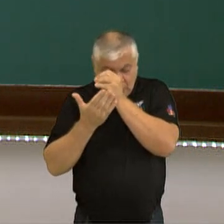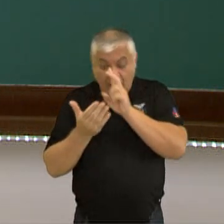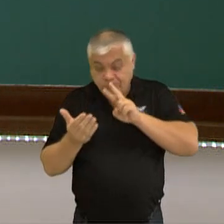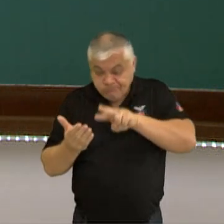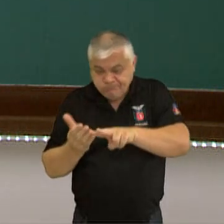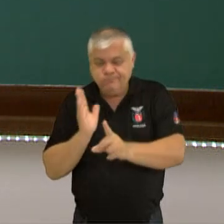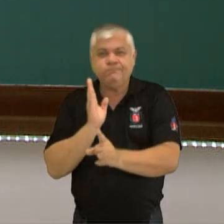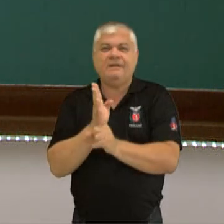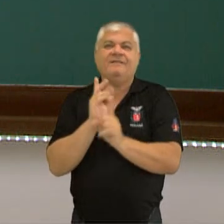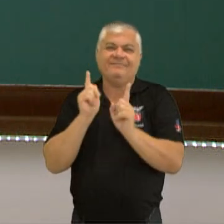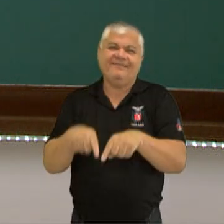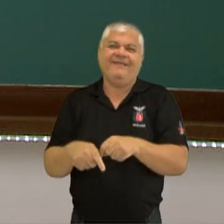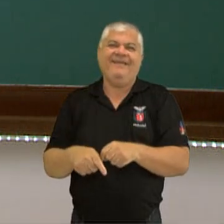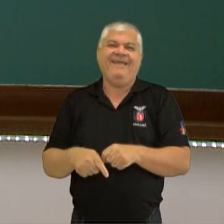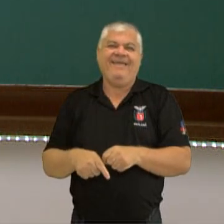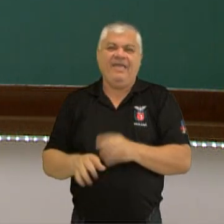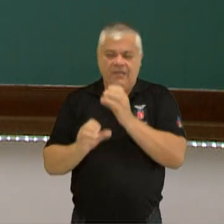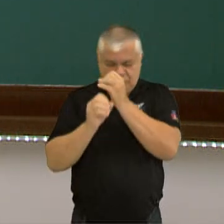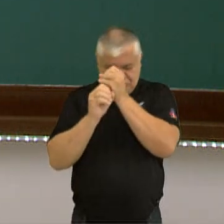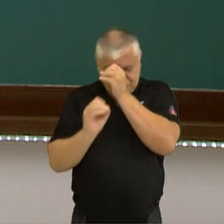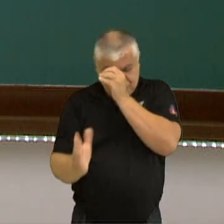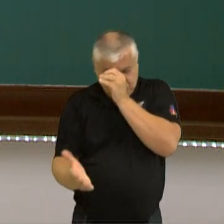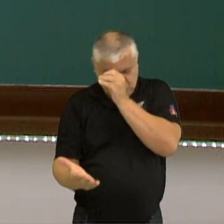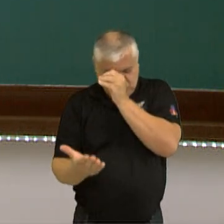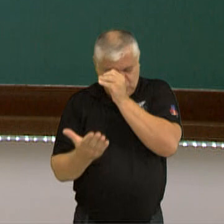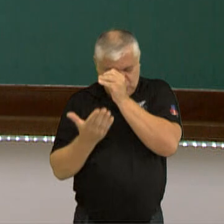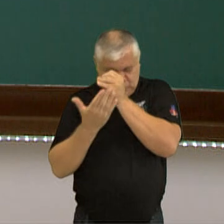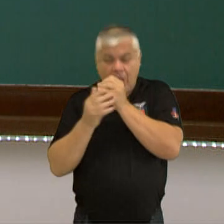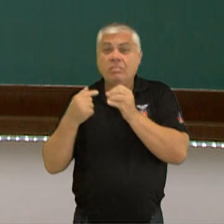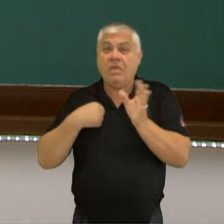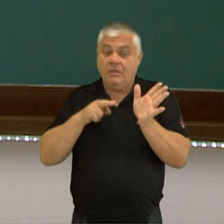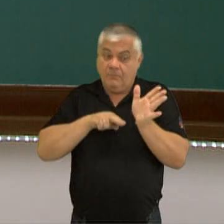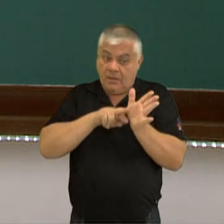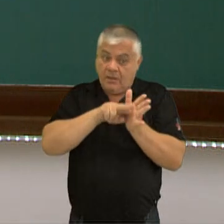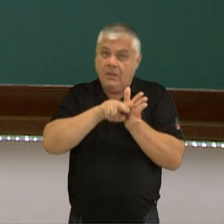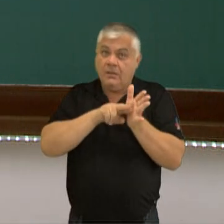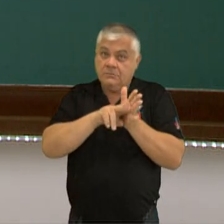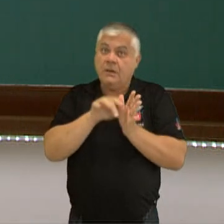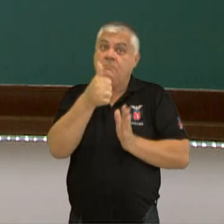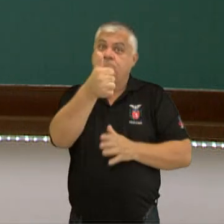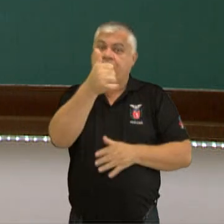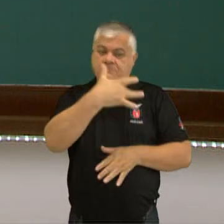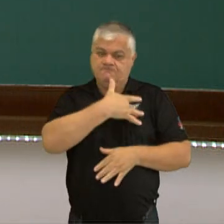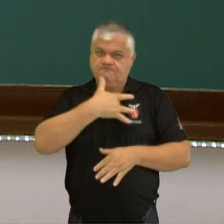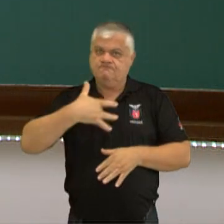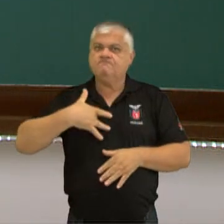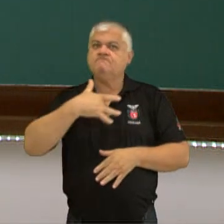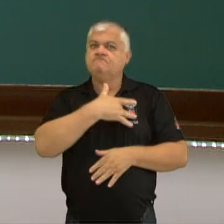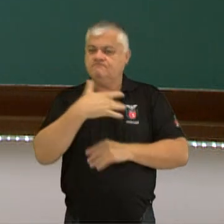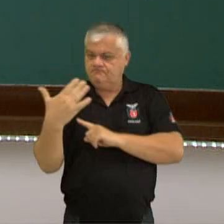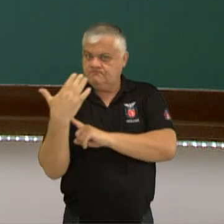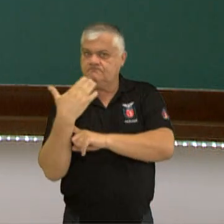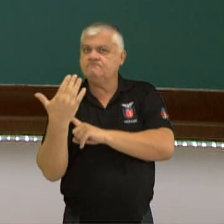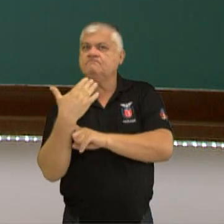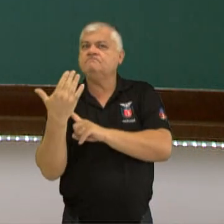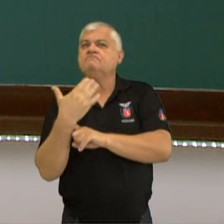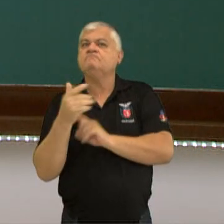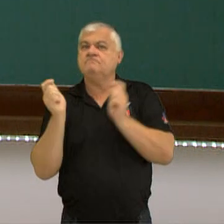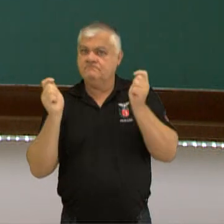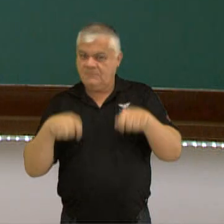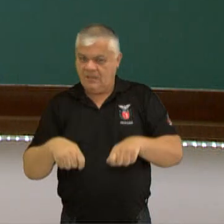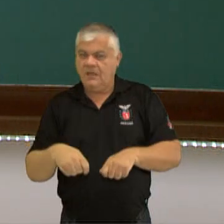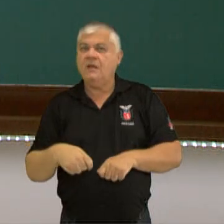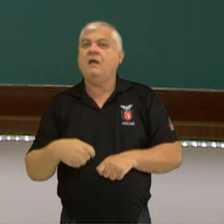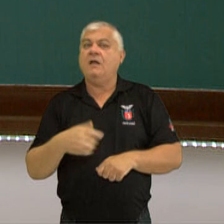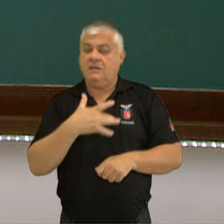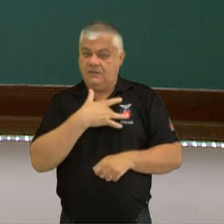observá-los. Se chama microscópio. Tem bactérias boas que causam o bem, benefícios para a nossa vida e para a